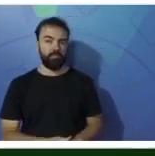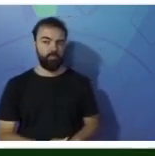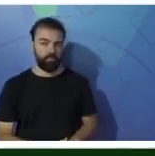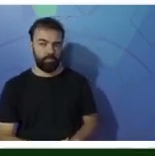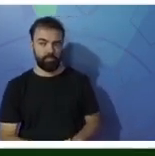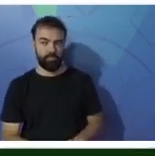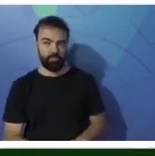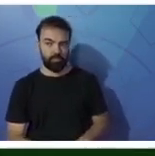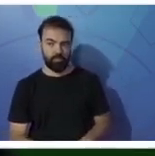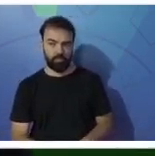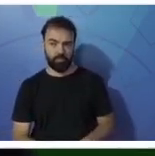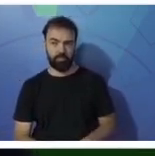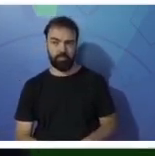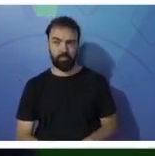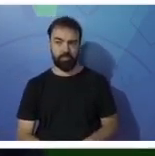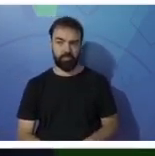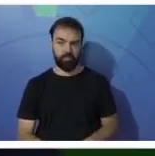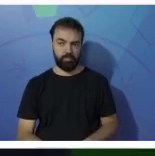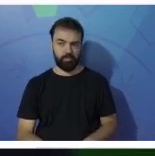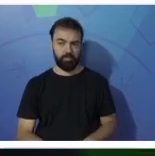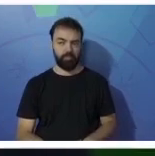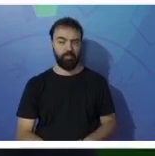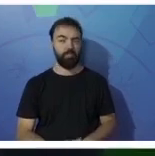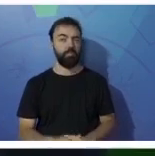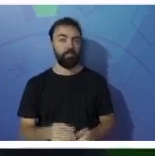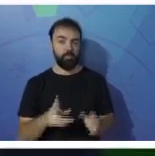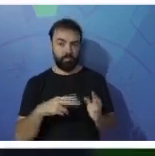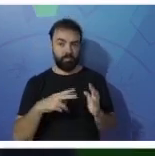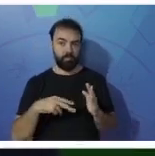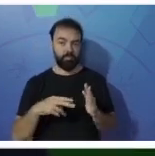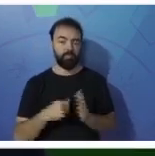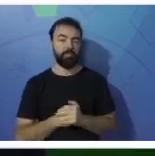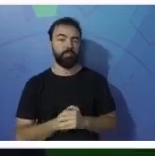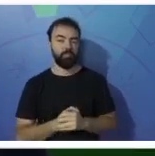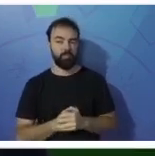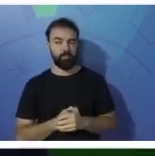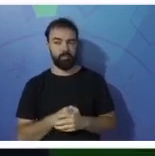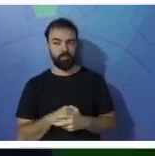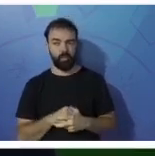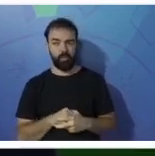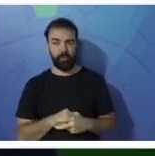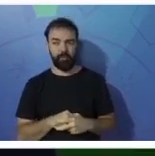saudação, querido amigo Antônio. Vamos ler aqui o conteúdo da